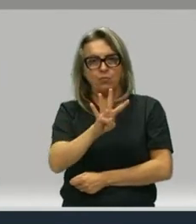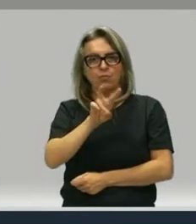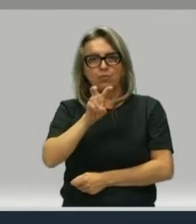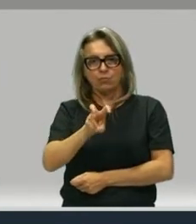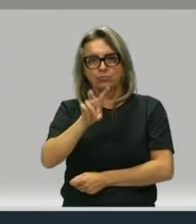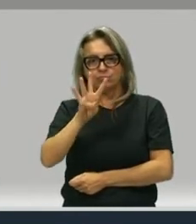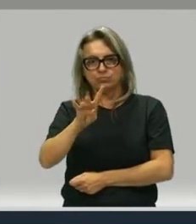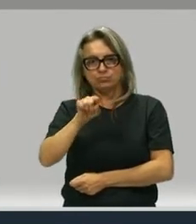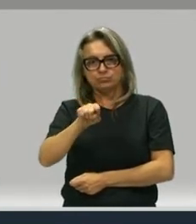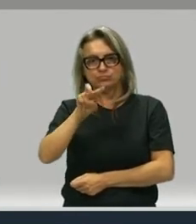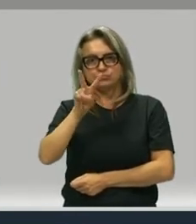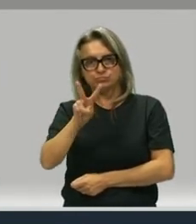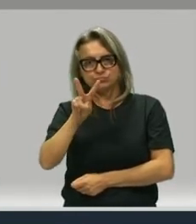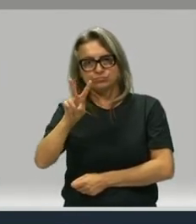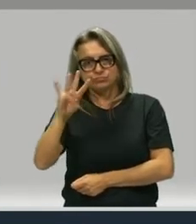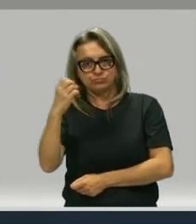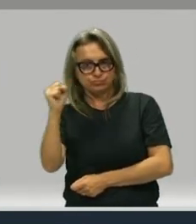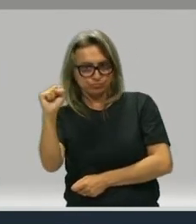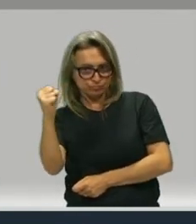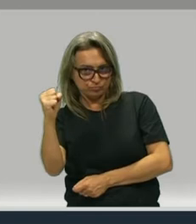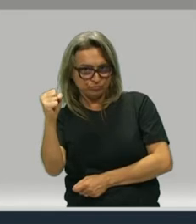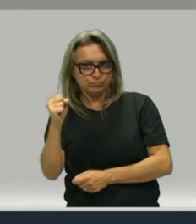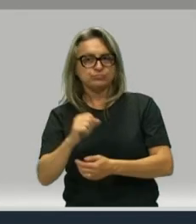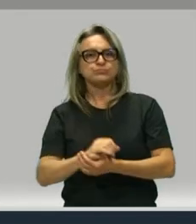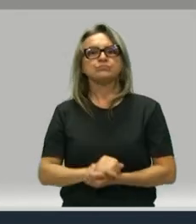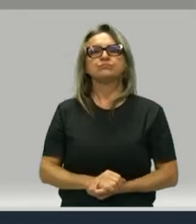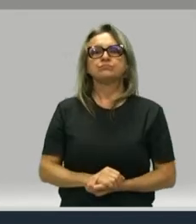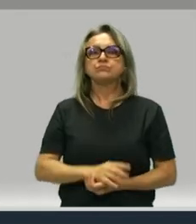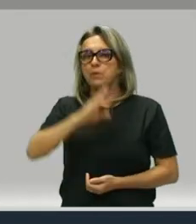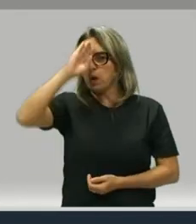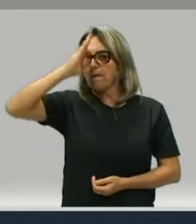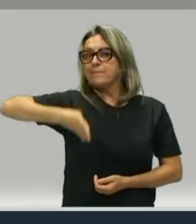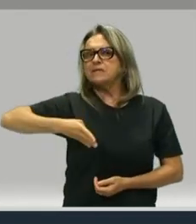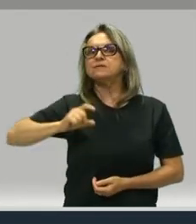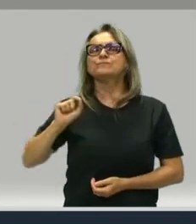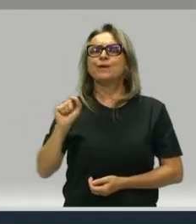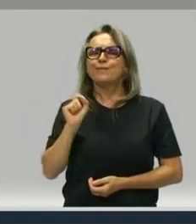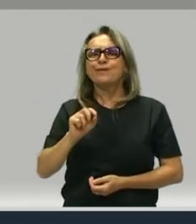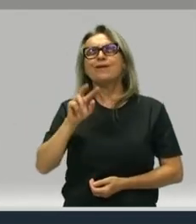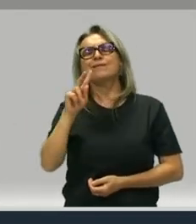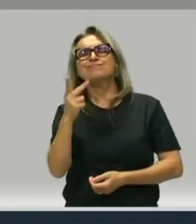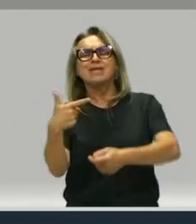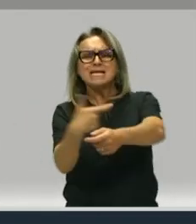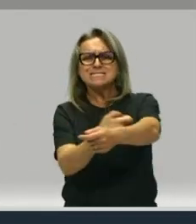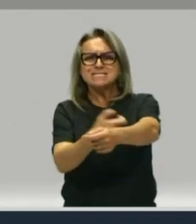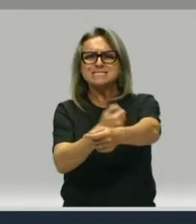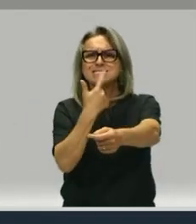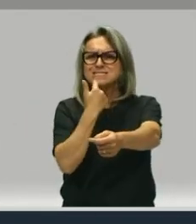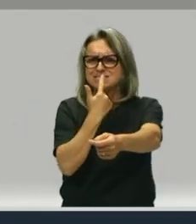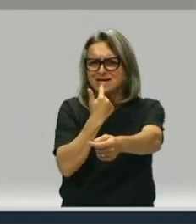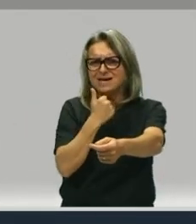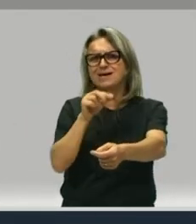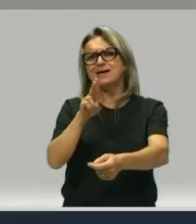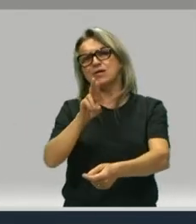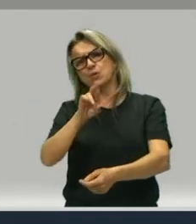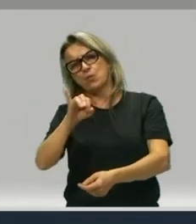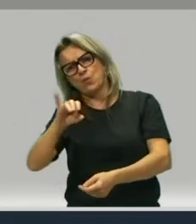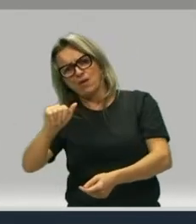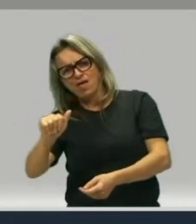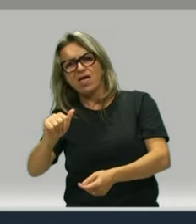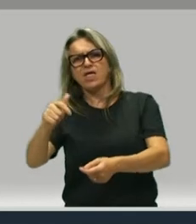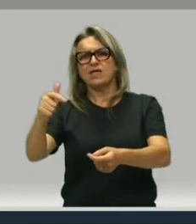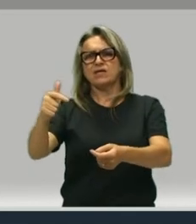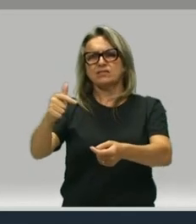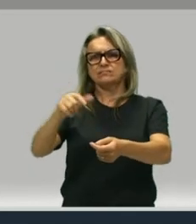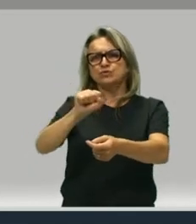454.228 exames ambulatoriais. Os principais são hemograma, ureia, sódio, potássio, gasometria, sim,